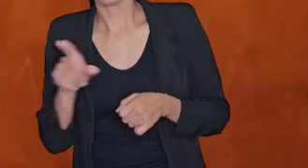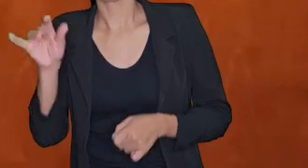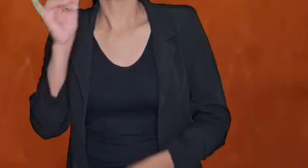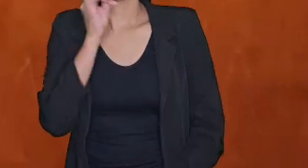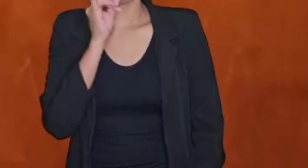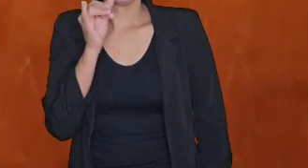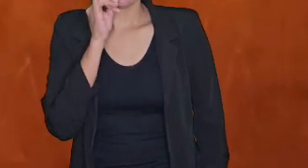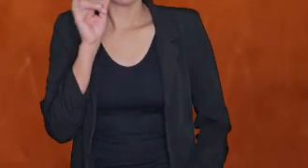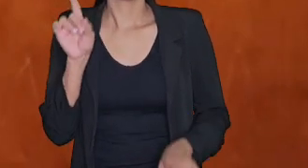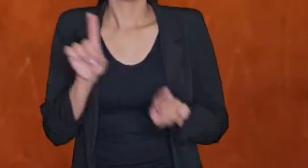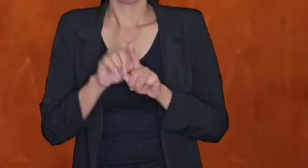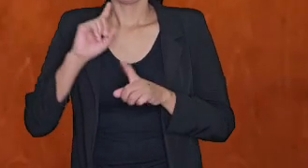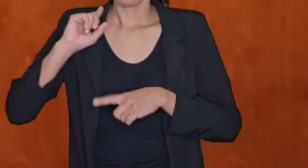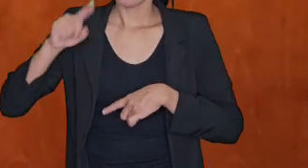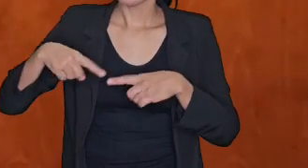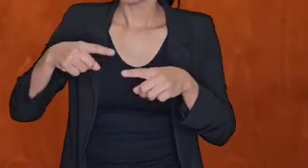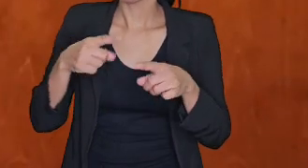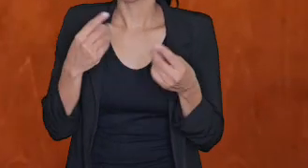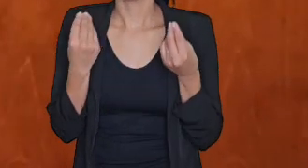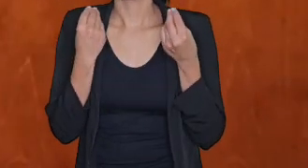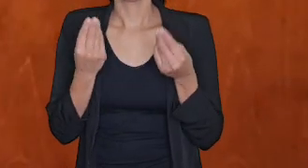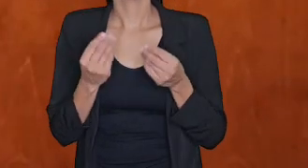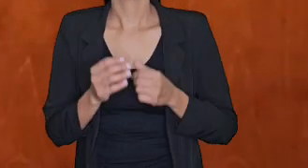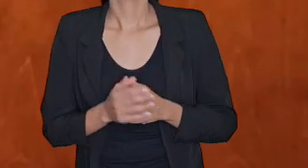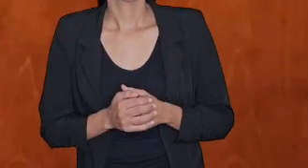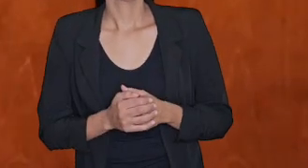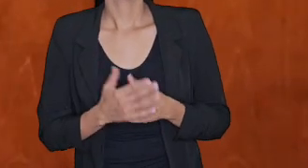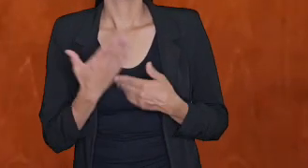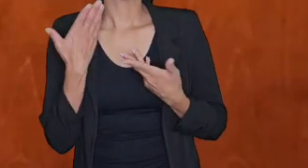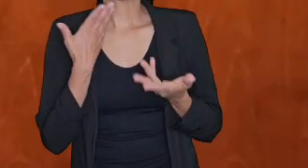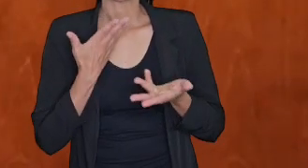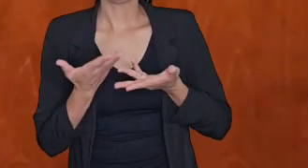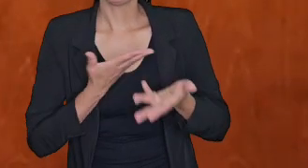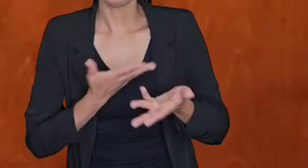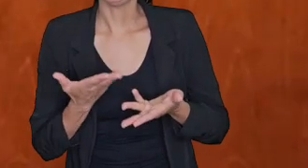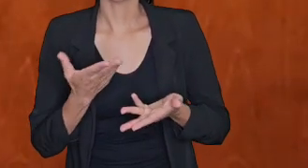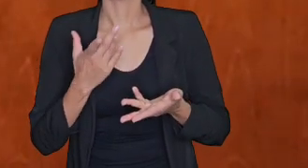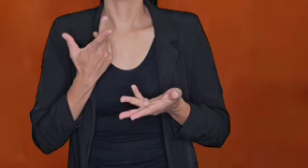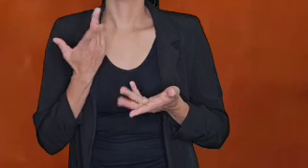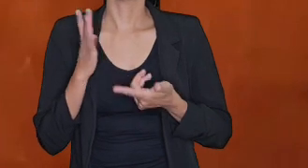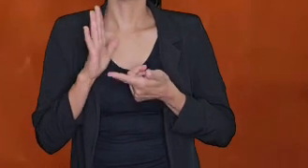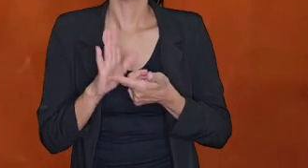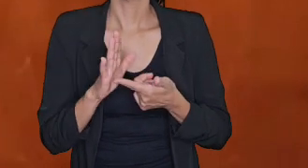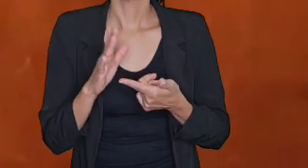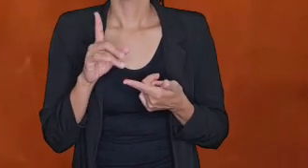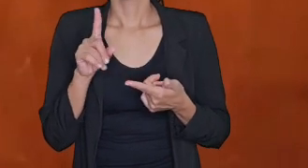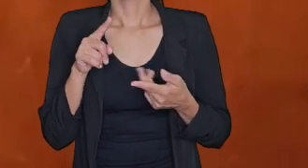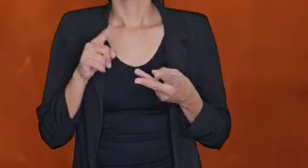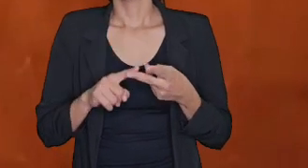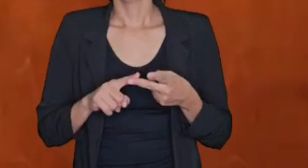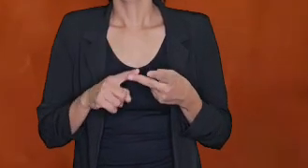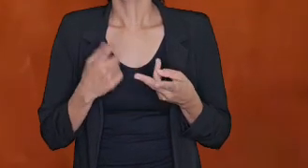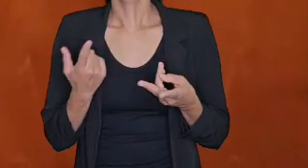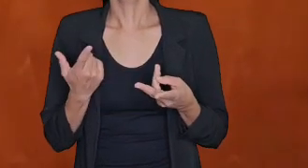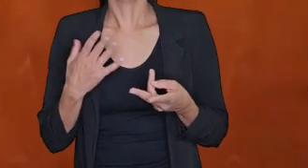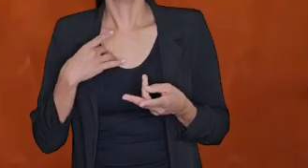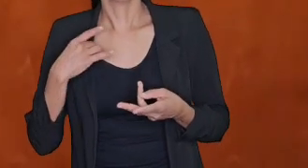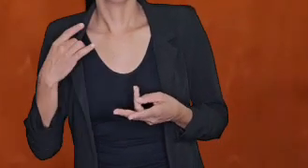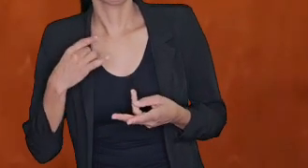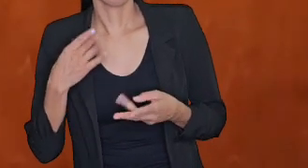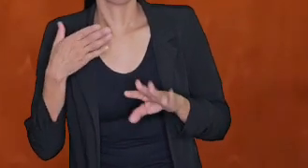dos cartórios também. E outros exemplos que têm se avançado muito, assim, de prestação de serviço